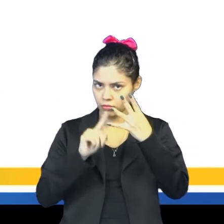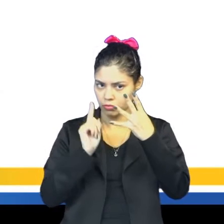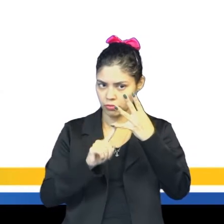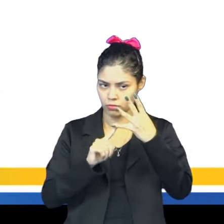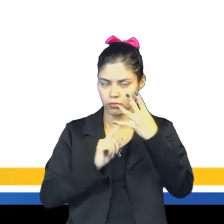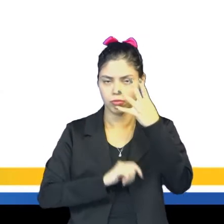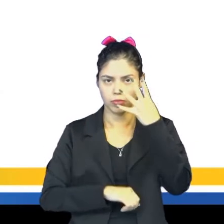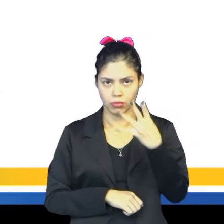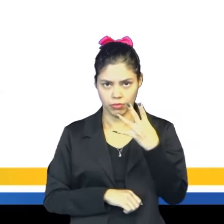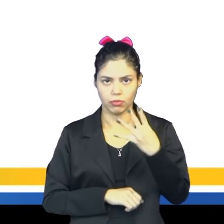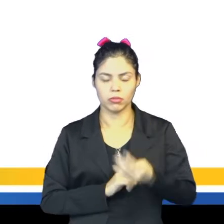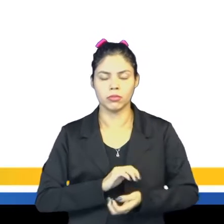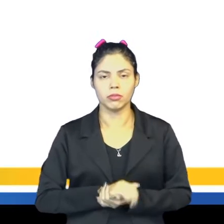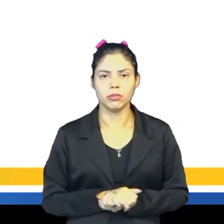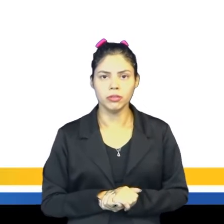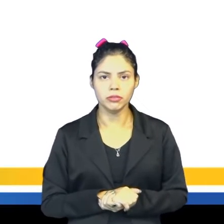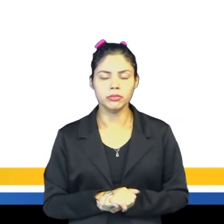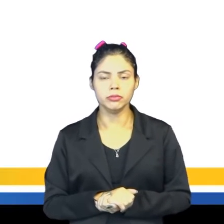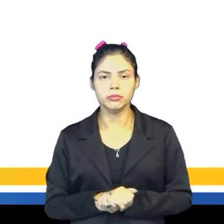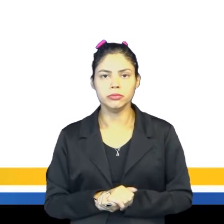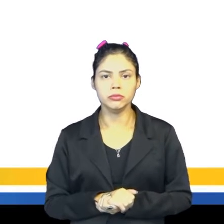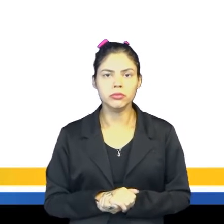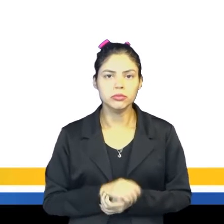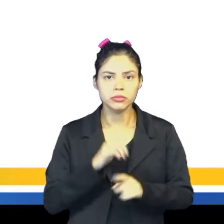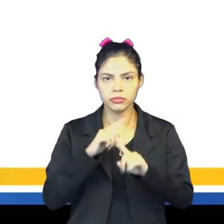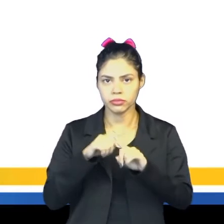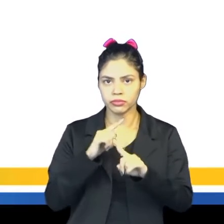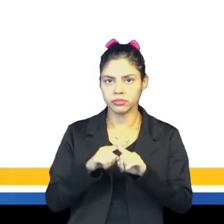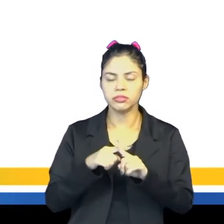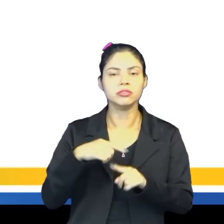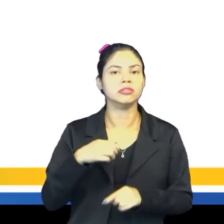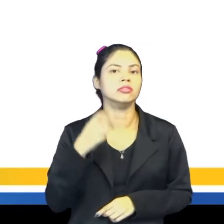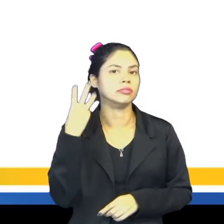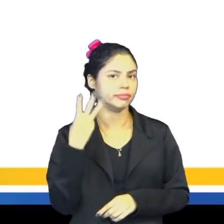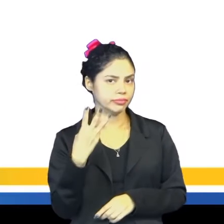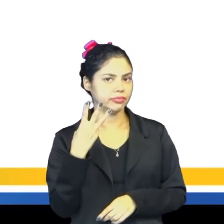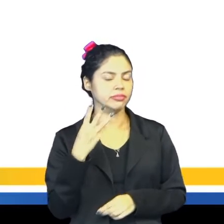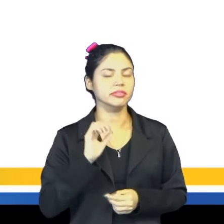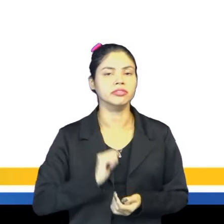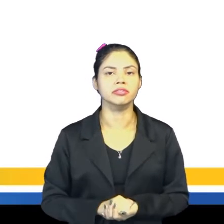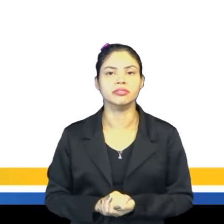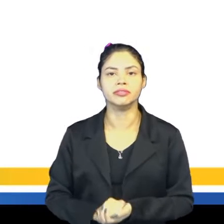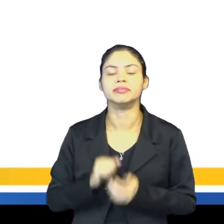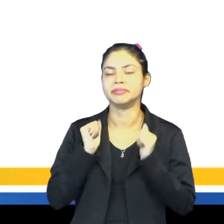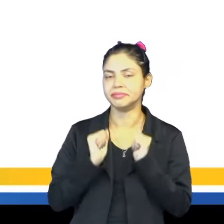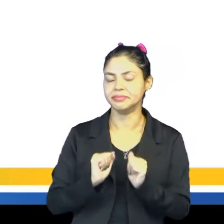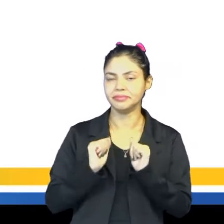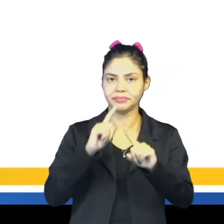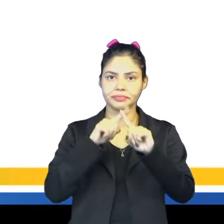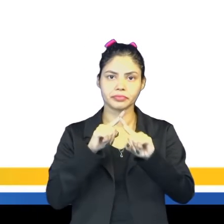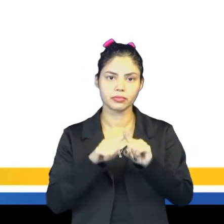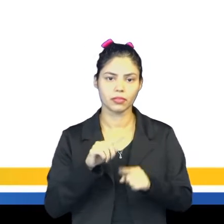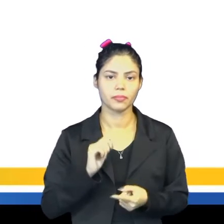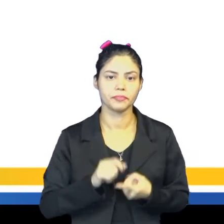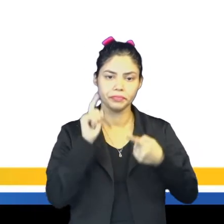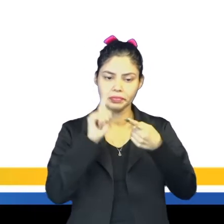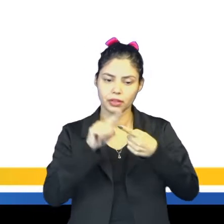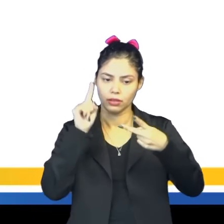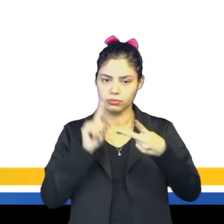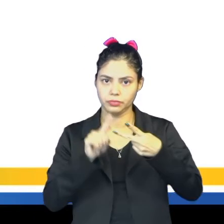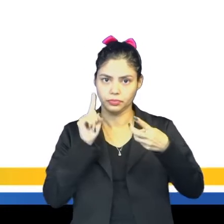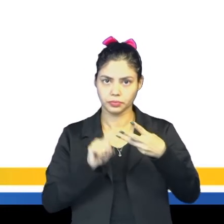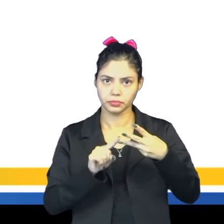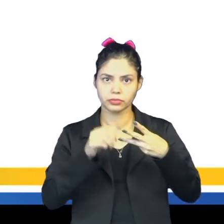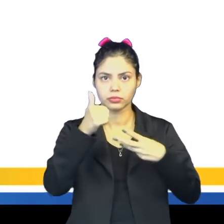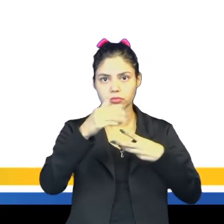litro 4. Então aí nós temos uma multiplicação 3 vezes. Nós podemos multiplicar de 10 em